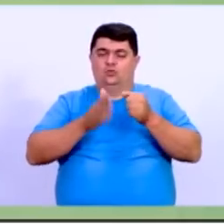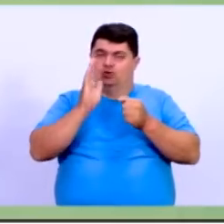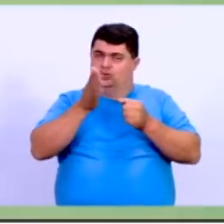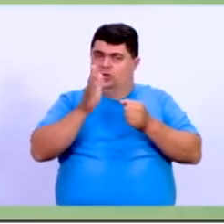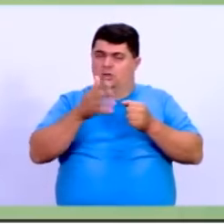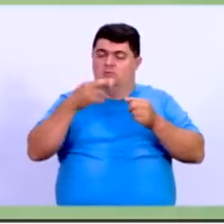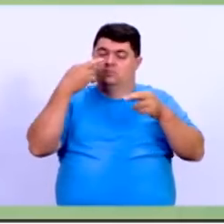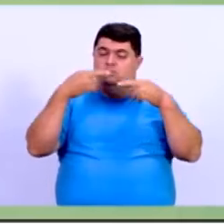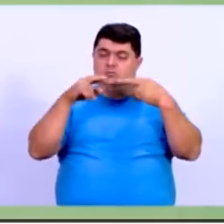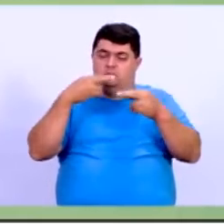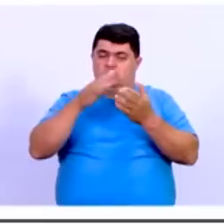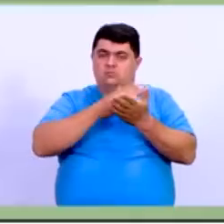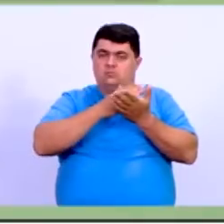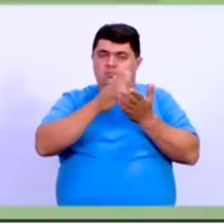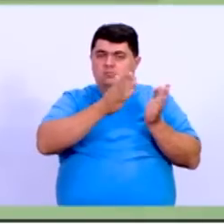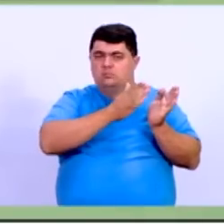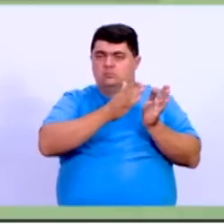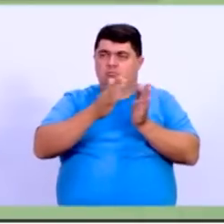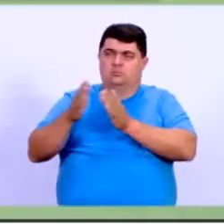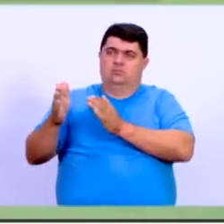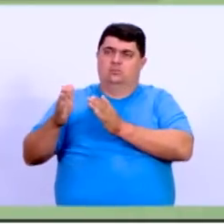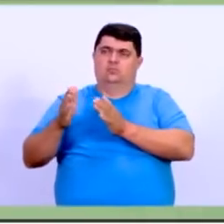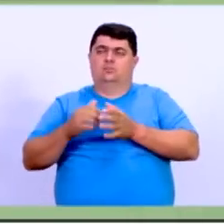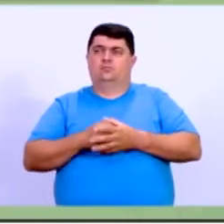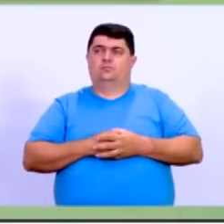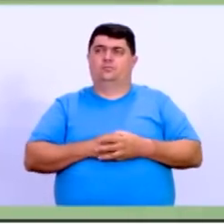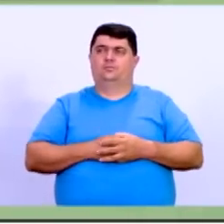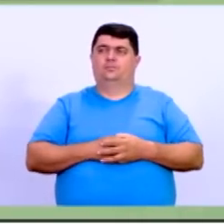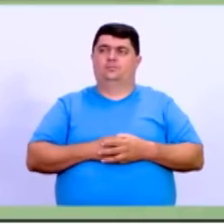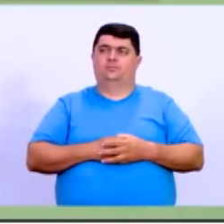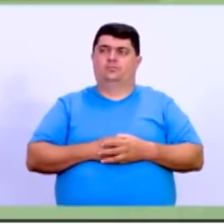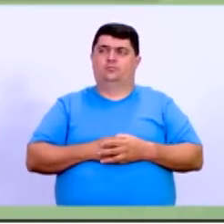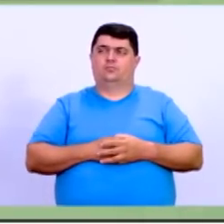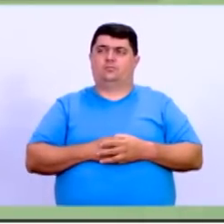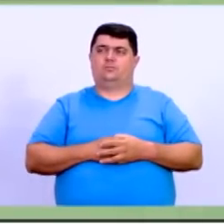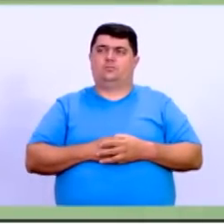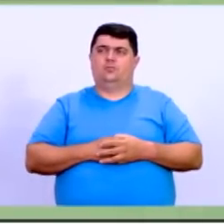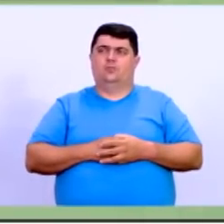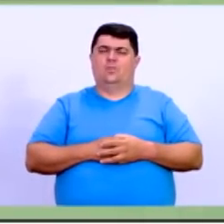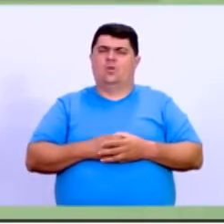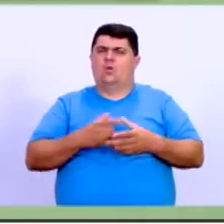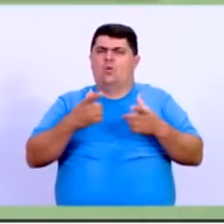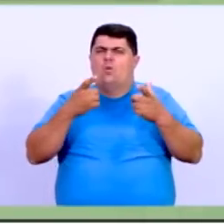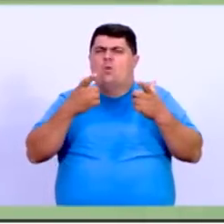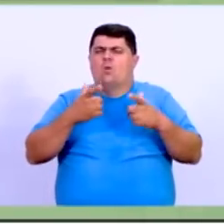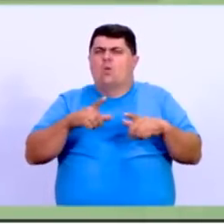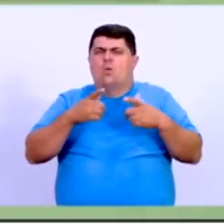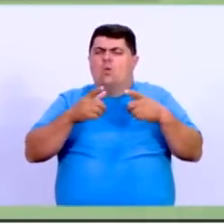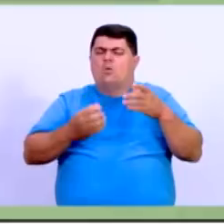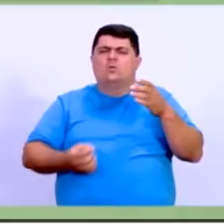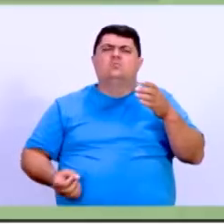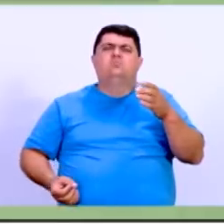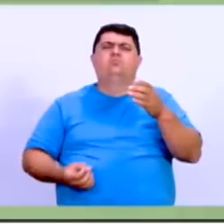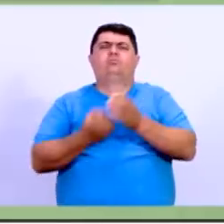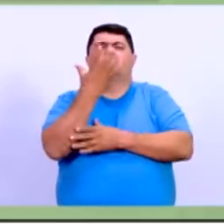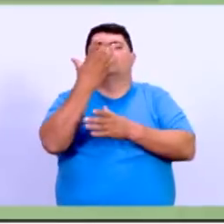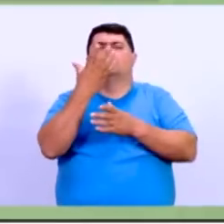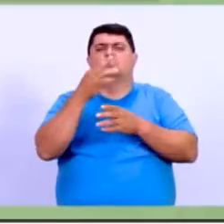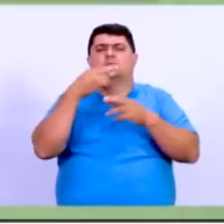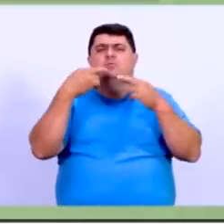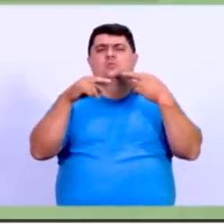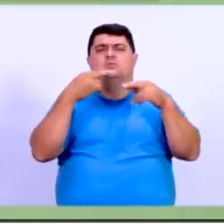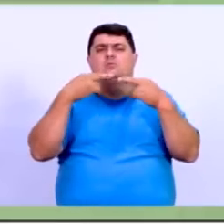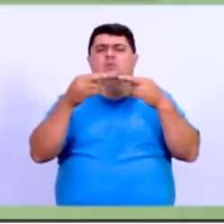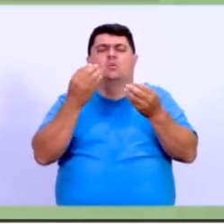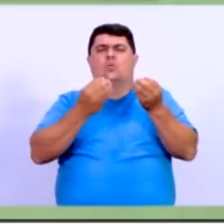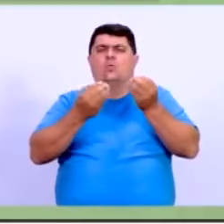aqui então em redes de computadores, né? Poxa, onde surgiu isso, professor, né? Vamos entender como é que surgiu esse